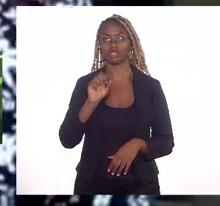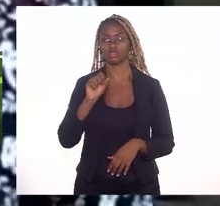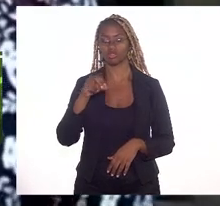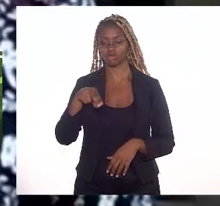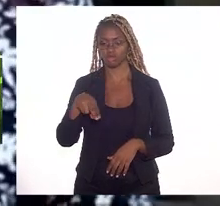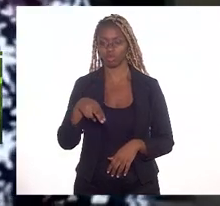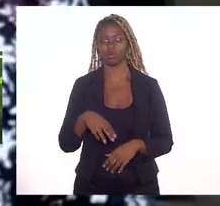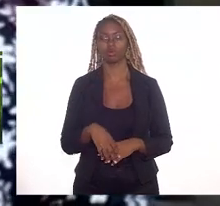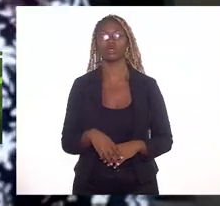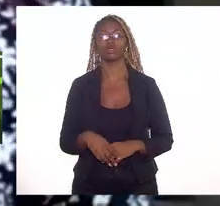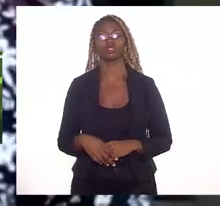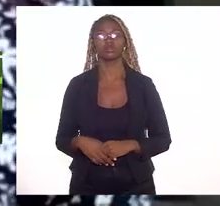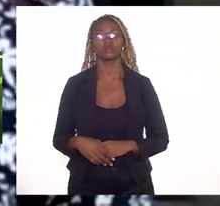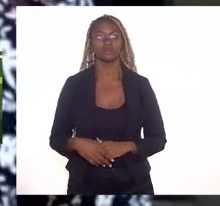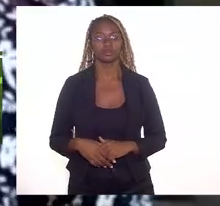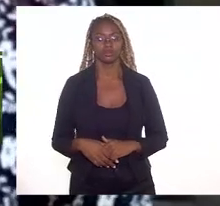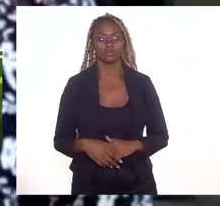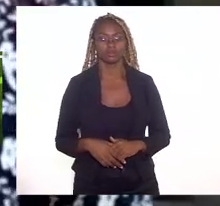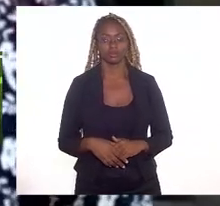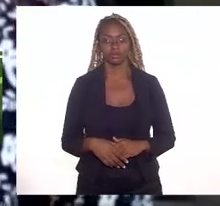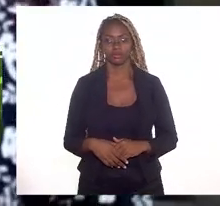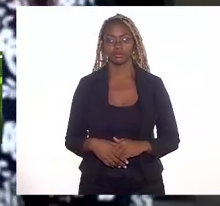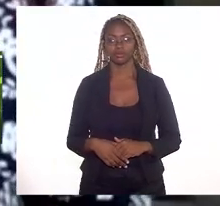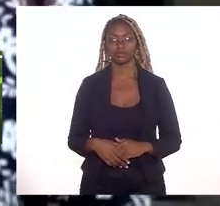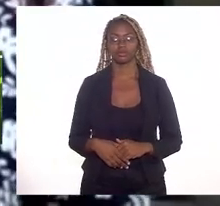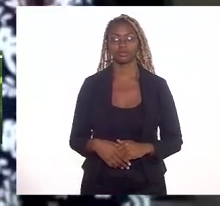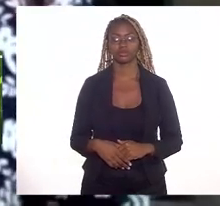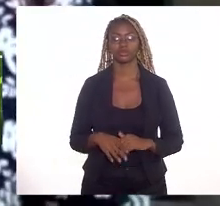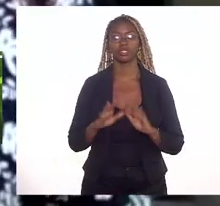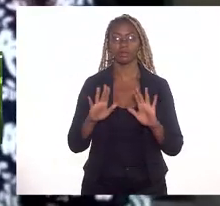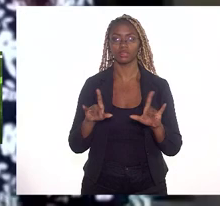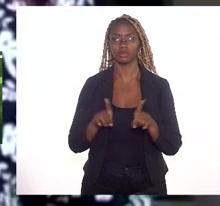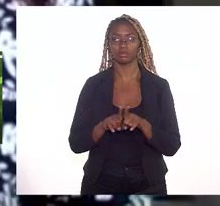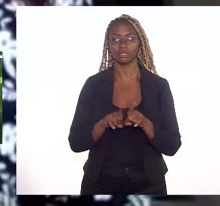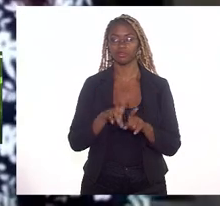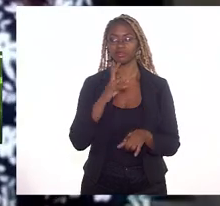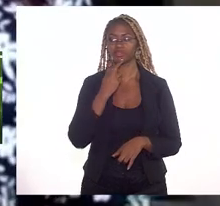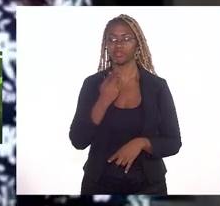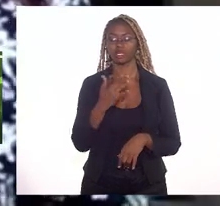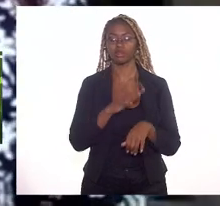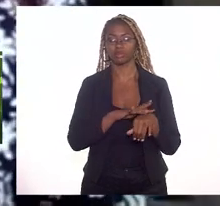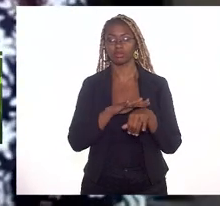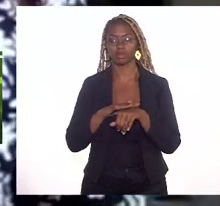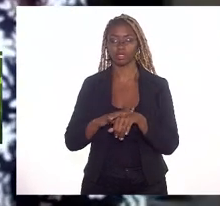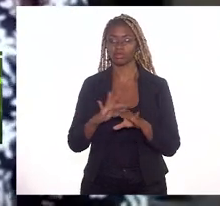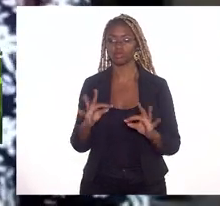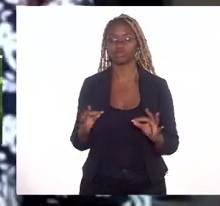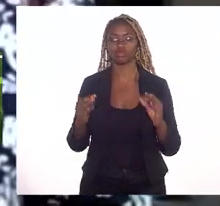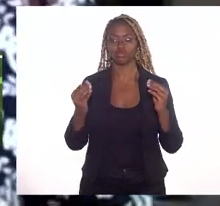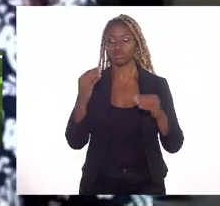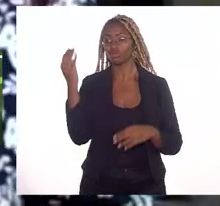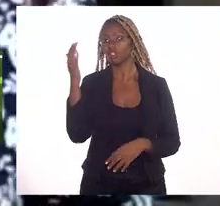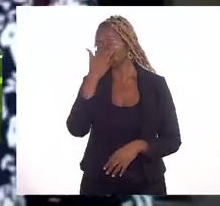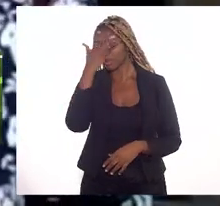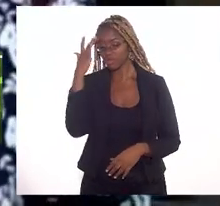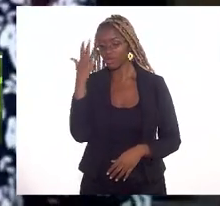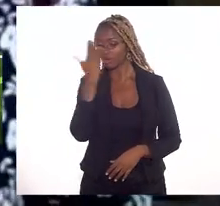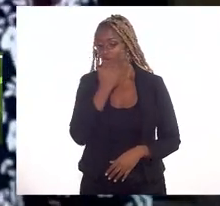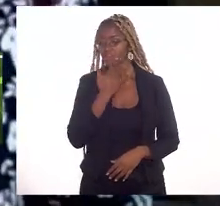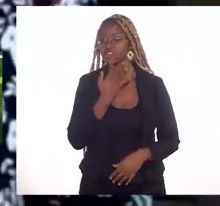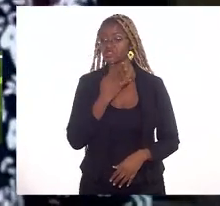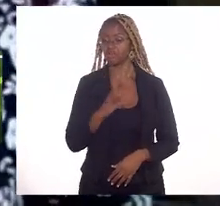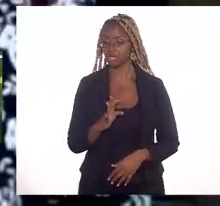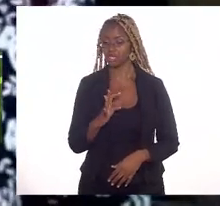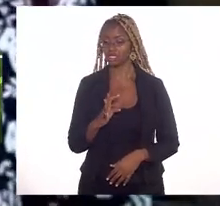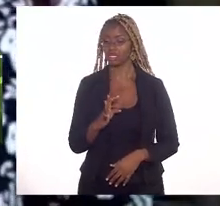terciária, hiperplasia adrenal congênita e câncer de adrenal, mas eu falo pelas patologias dos raros invisíveis, que muitos